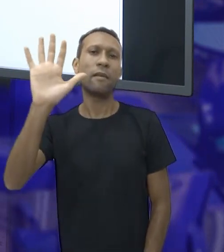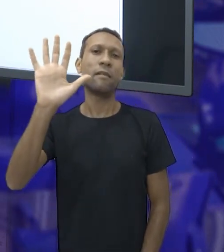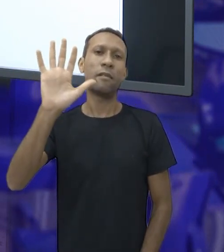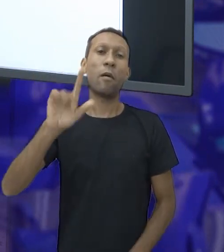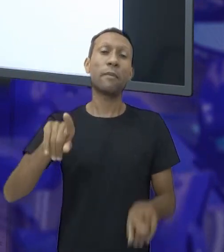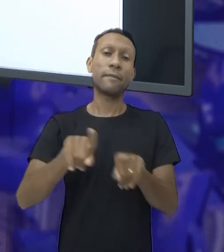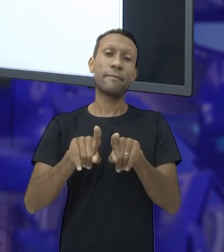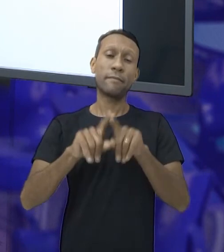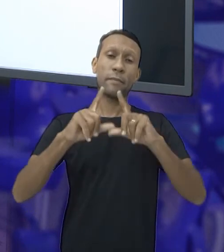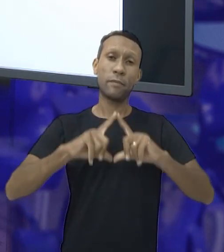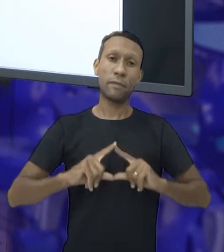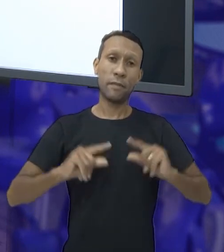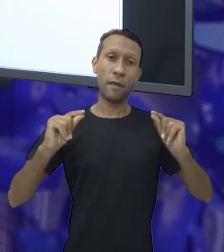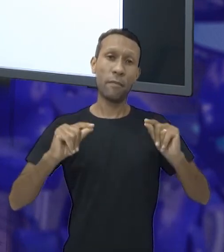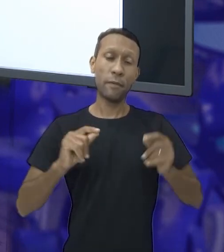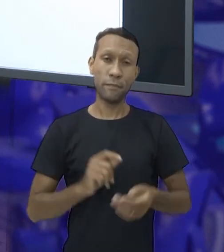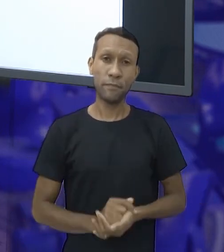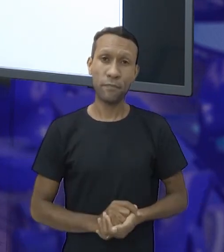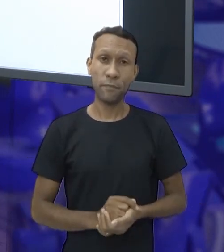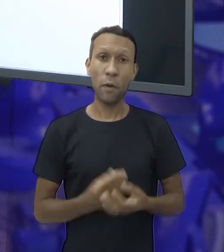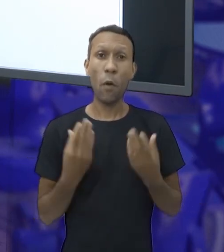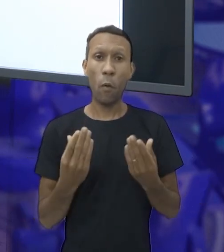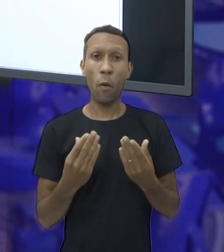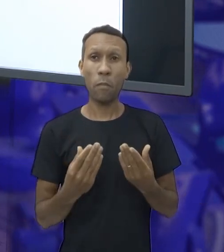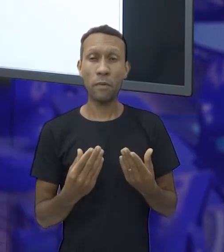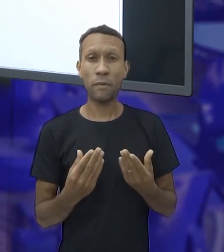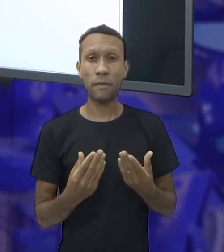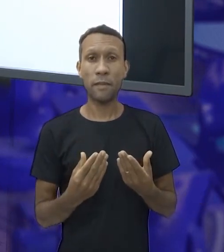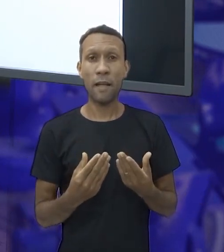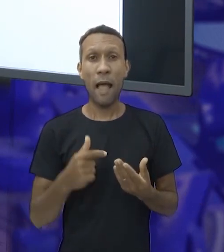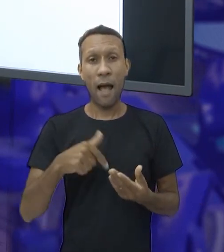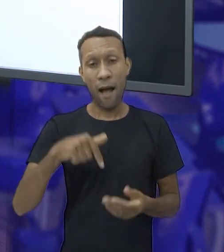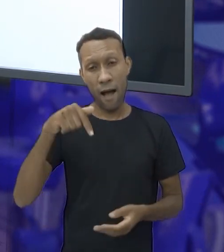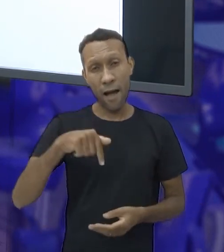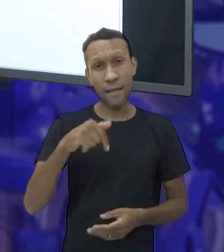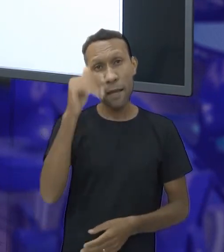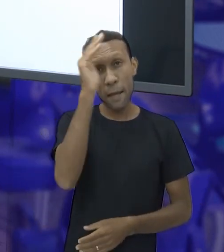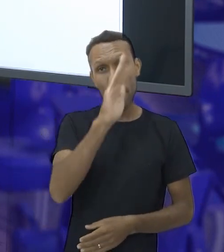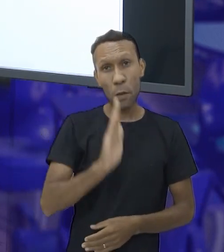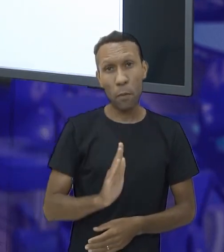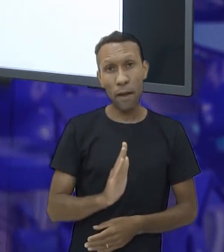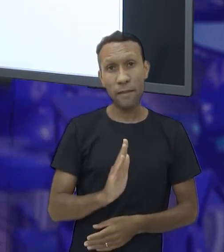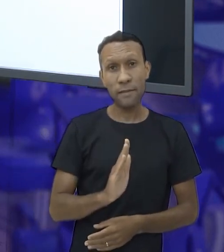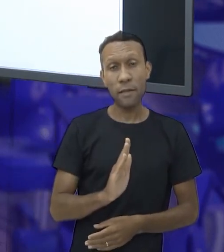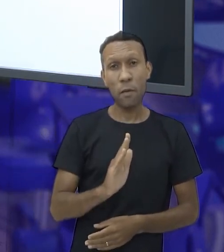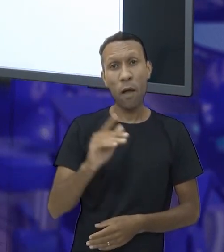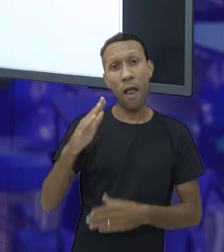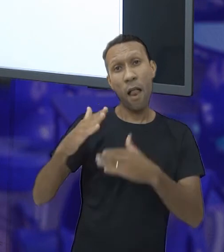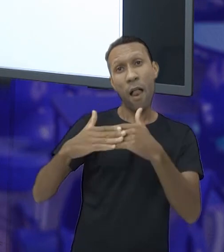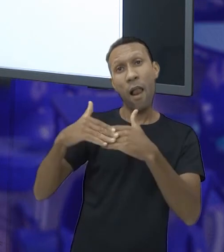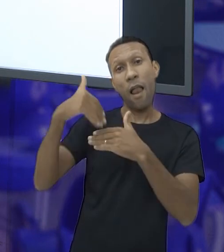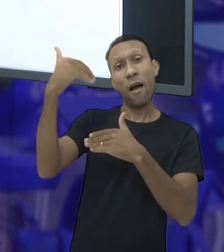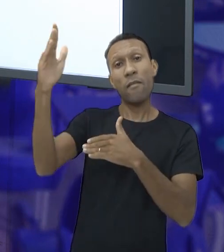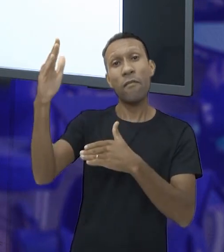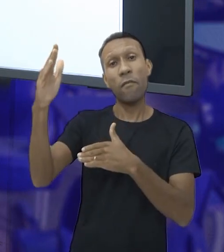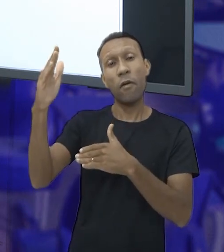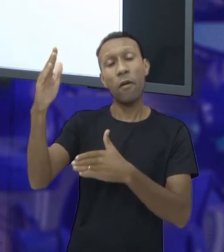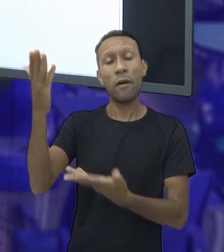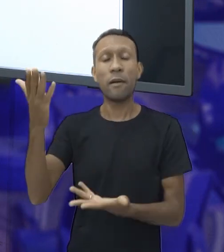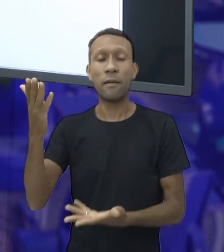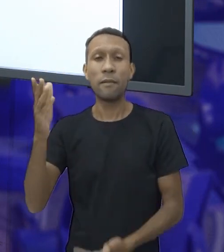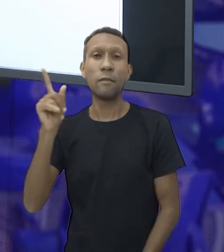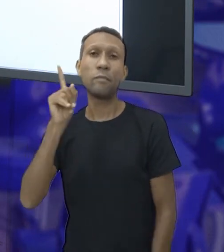Japão. Quem é que vai competir uma indústria brasileira com a GM, a Chevrolet no caso,